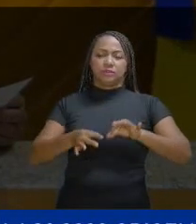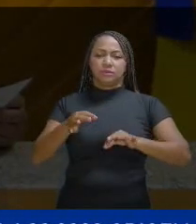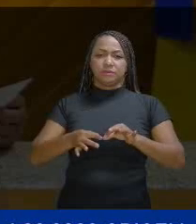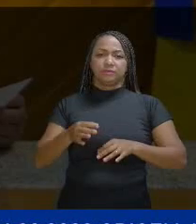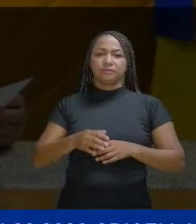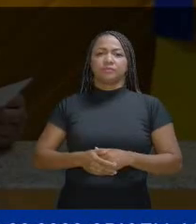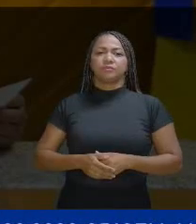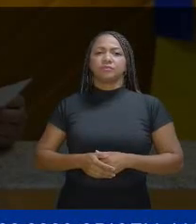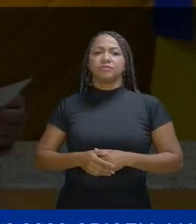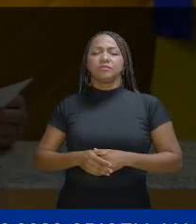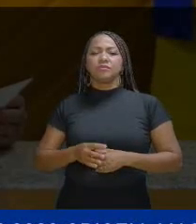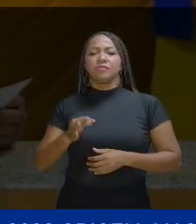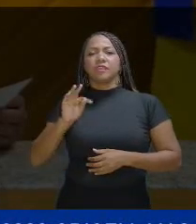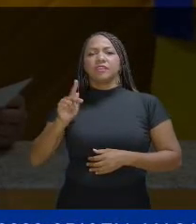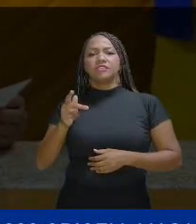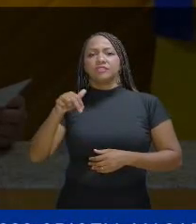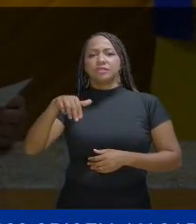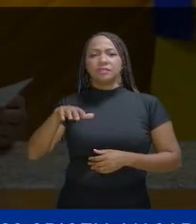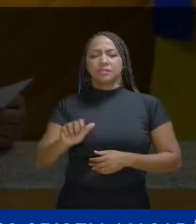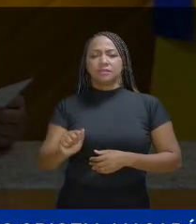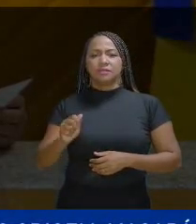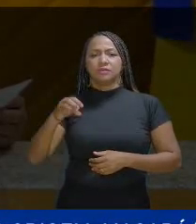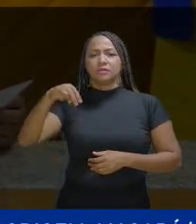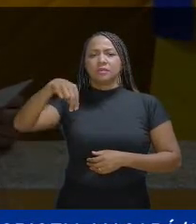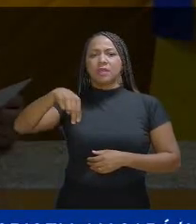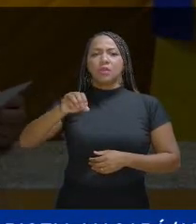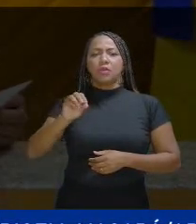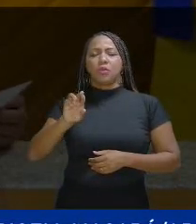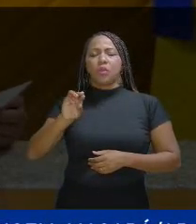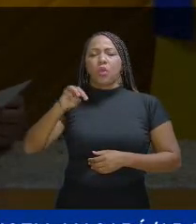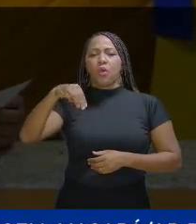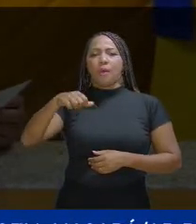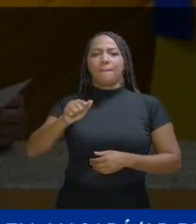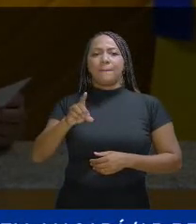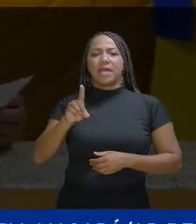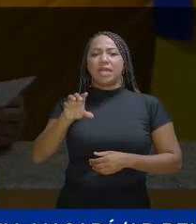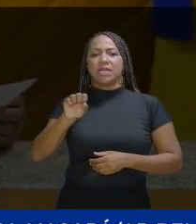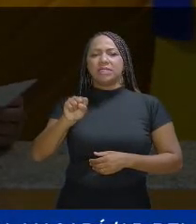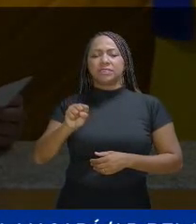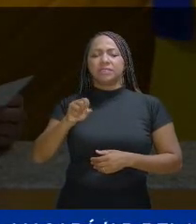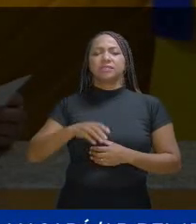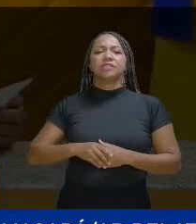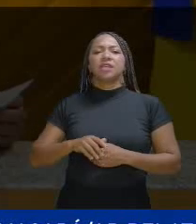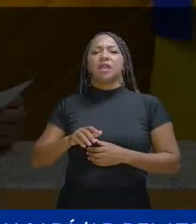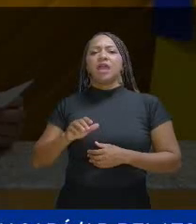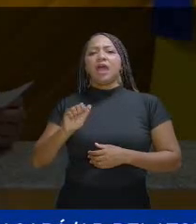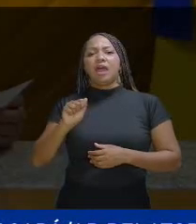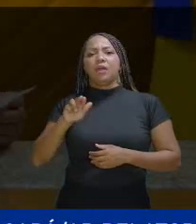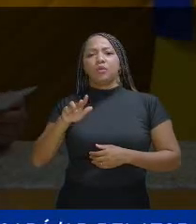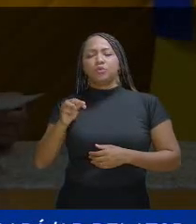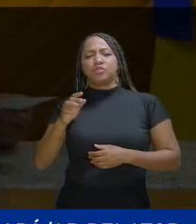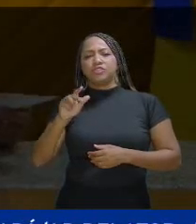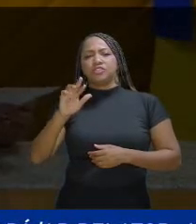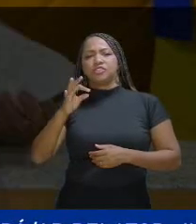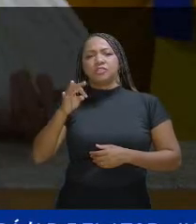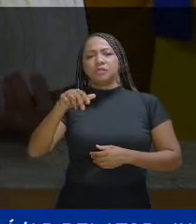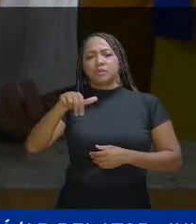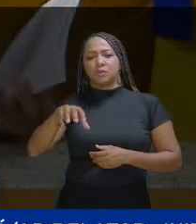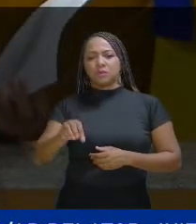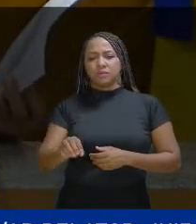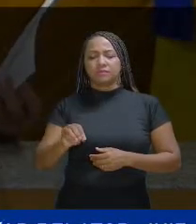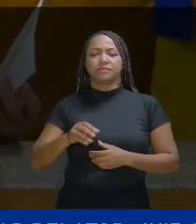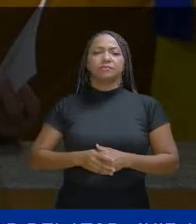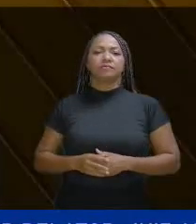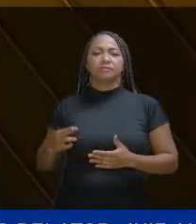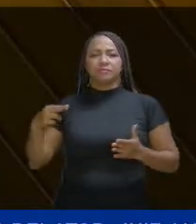juíza Tina Souza, Normande Souza, Rivaldo Valente e Agostinho Silvério. O relator está com a palavra.